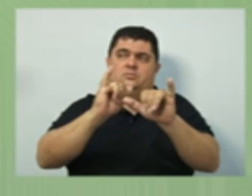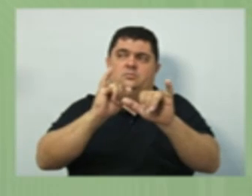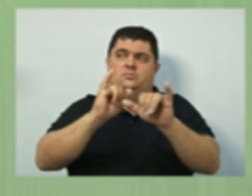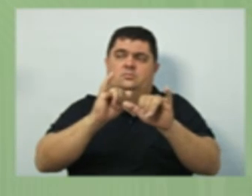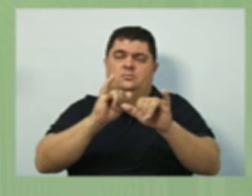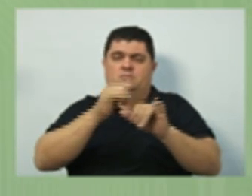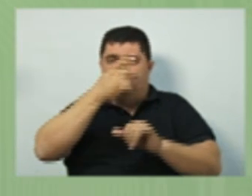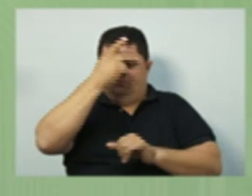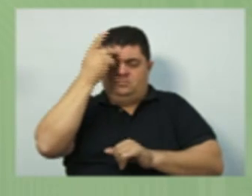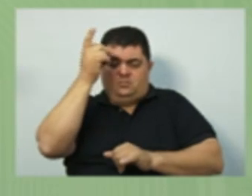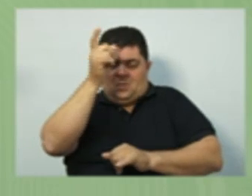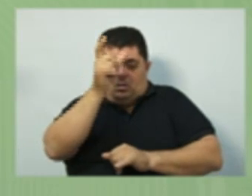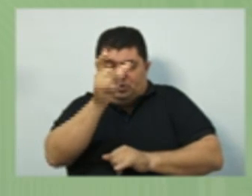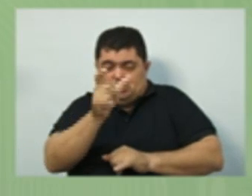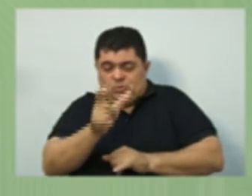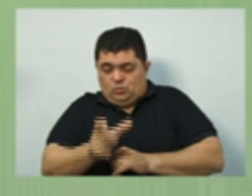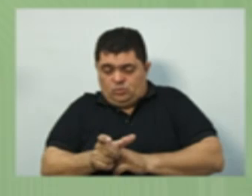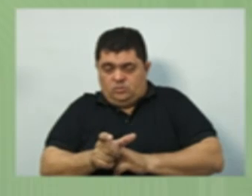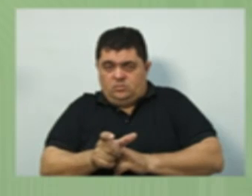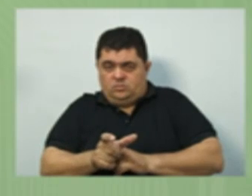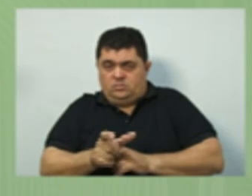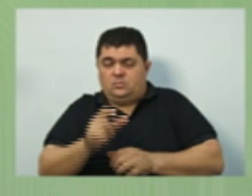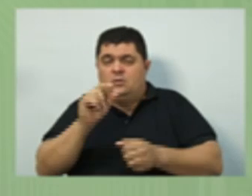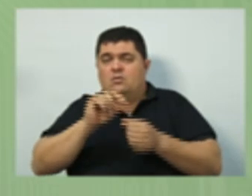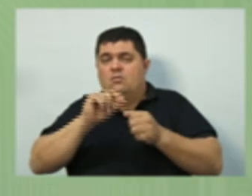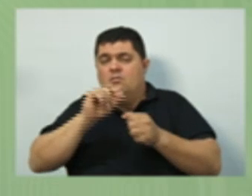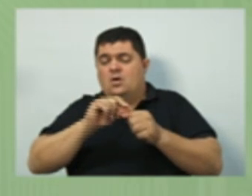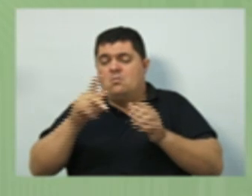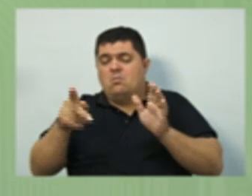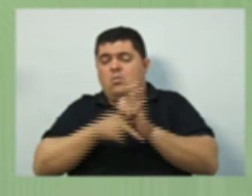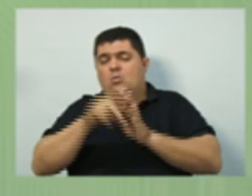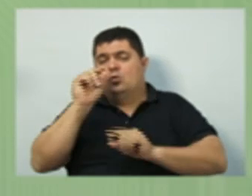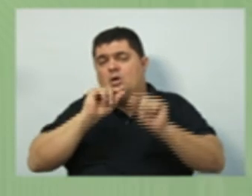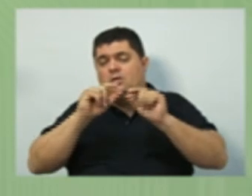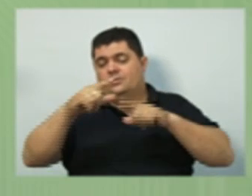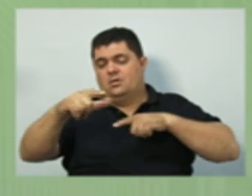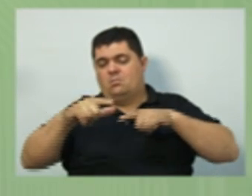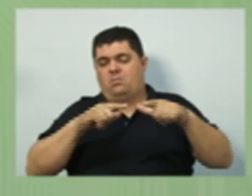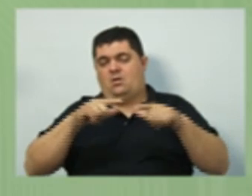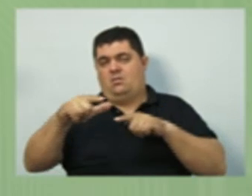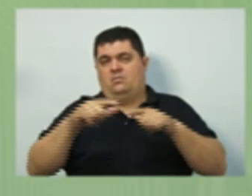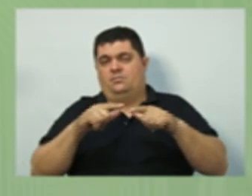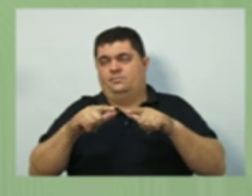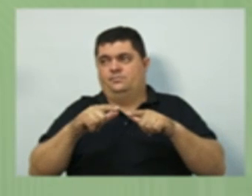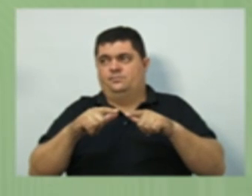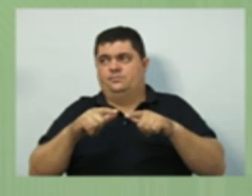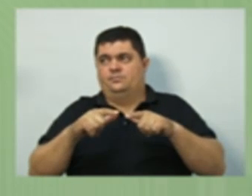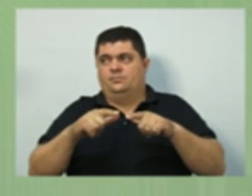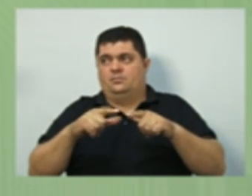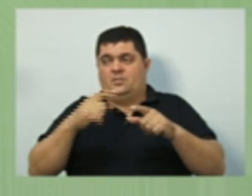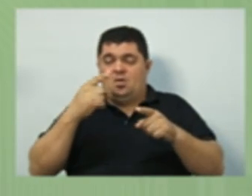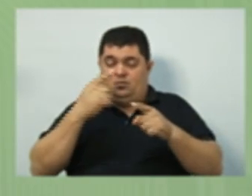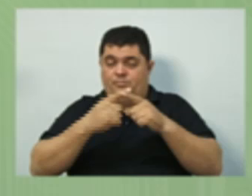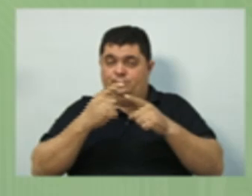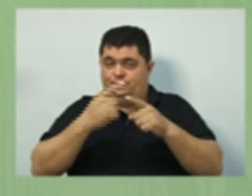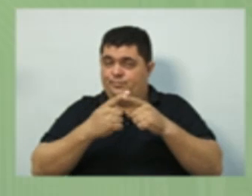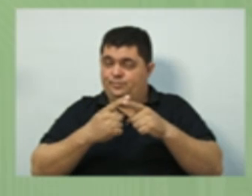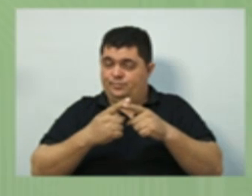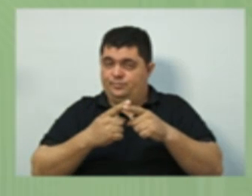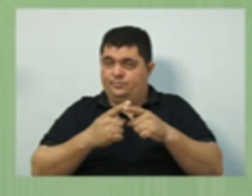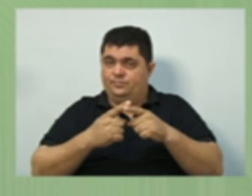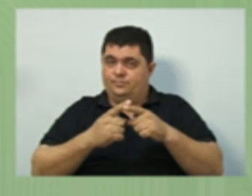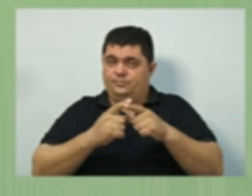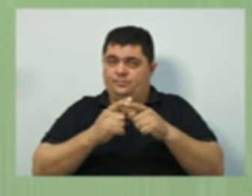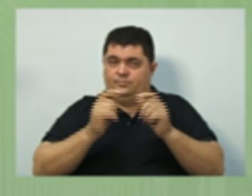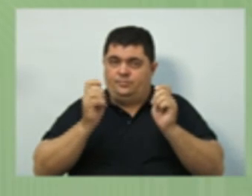que o ser humano se faz pelo trabalho, porque ao mesmo tempo em